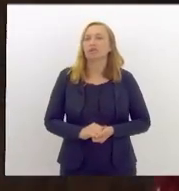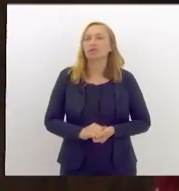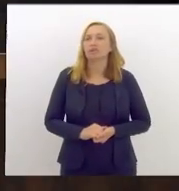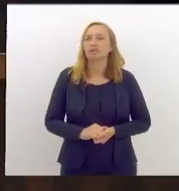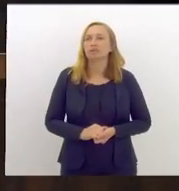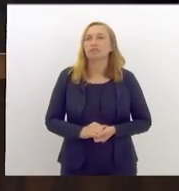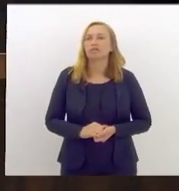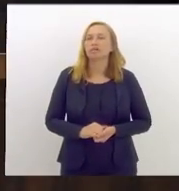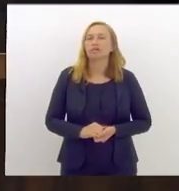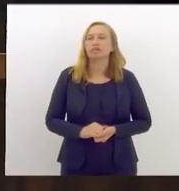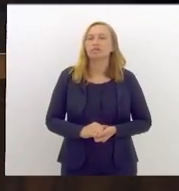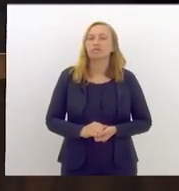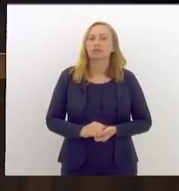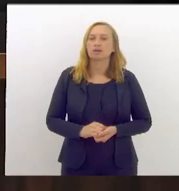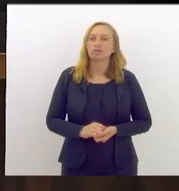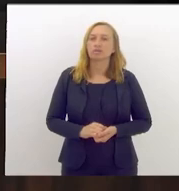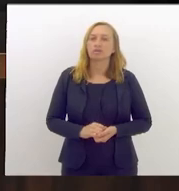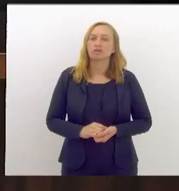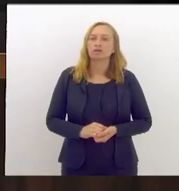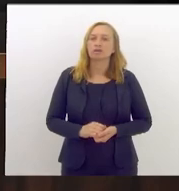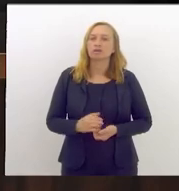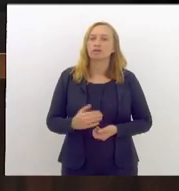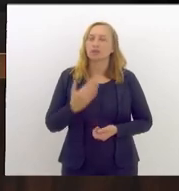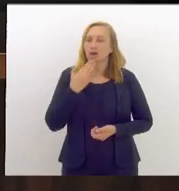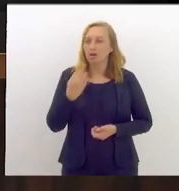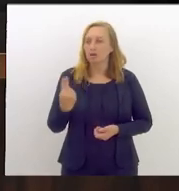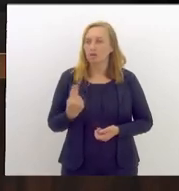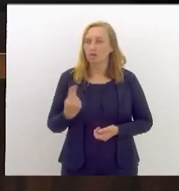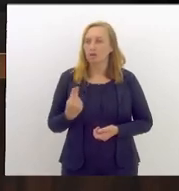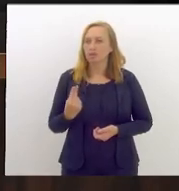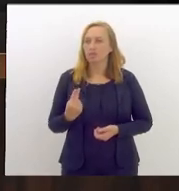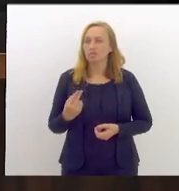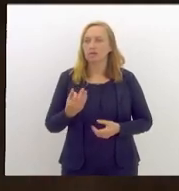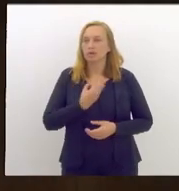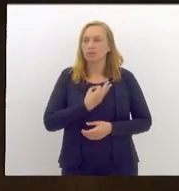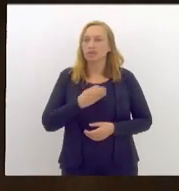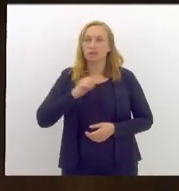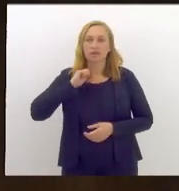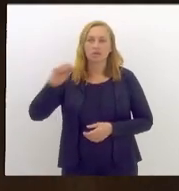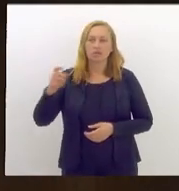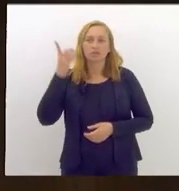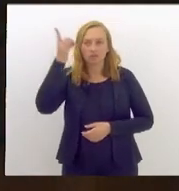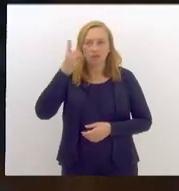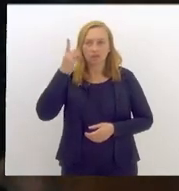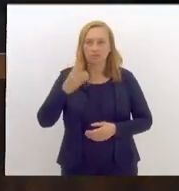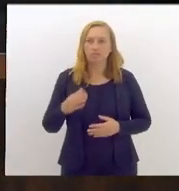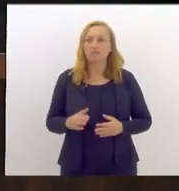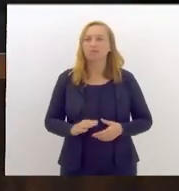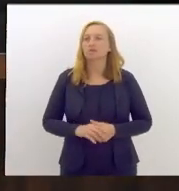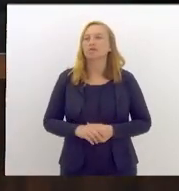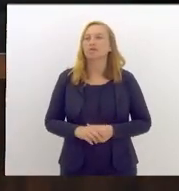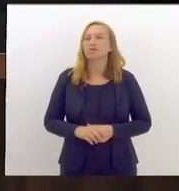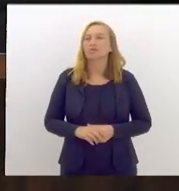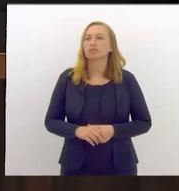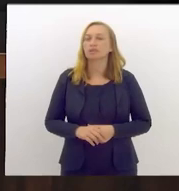Presidente abriu com a autoria para o para as medalhas para os deputados por favor